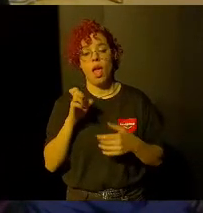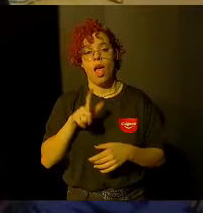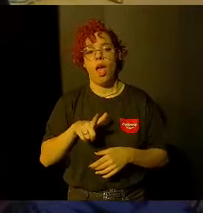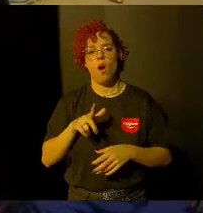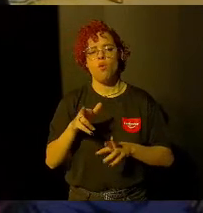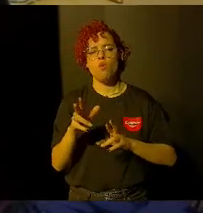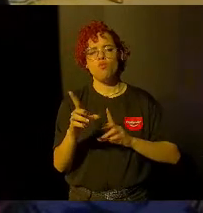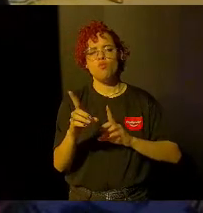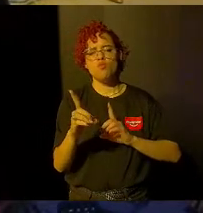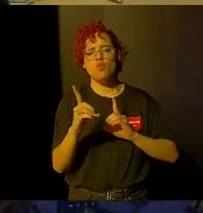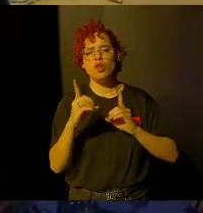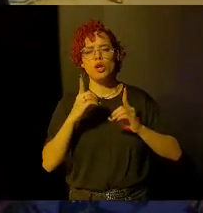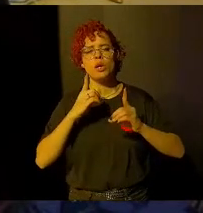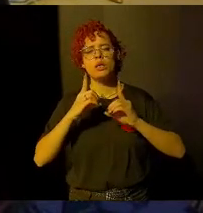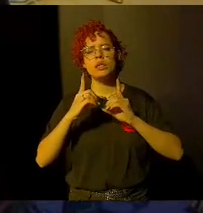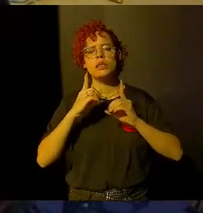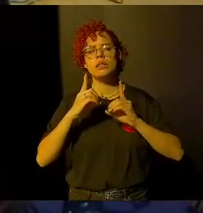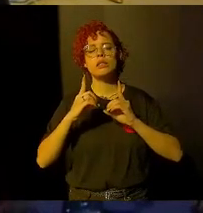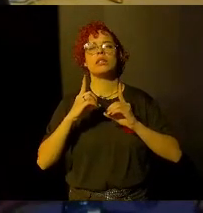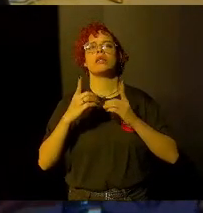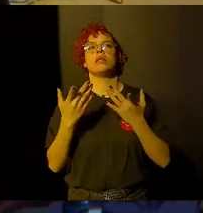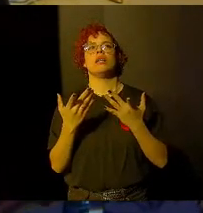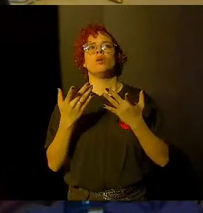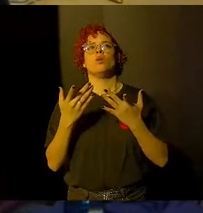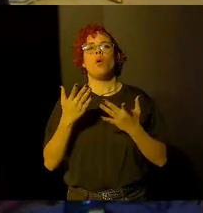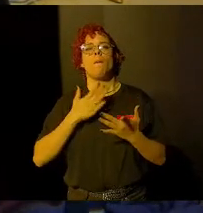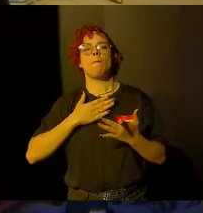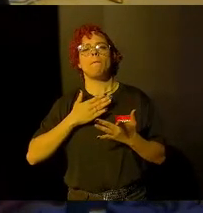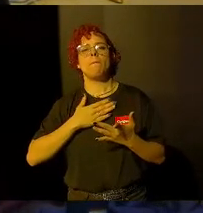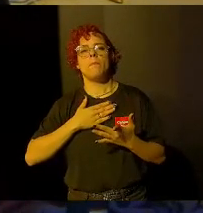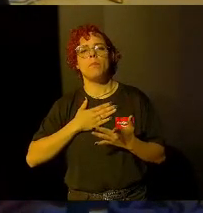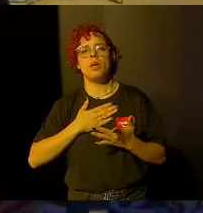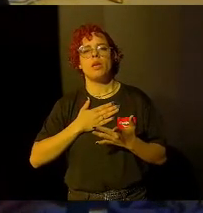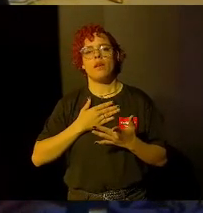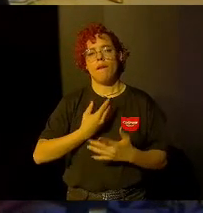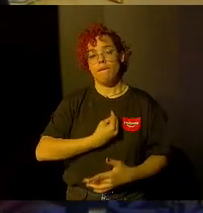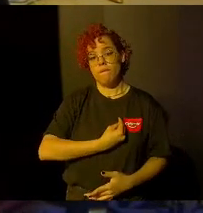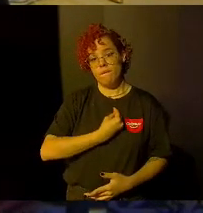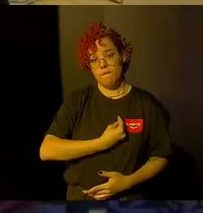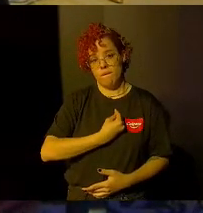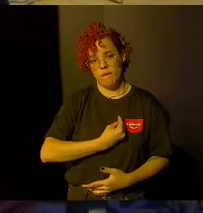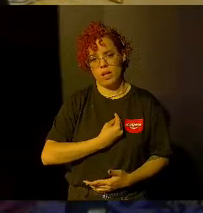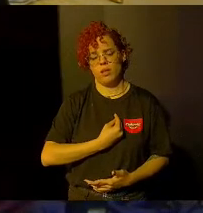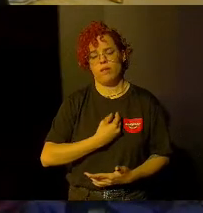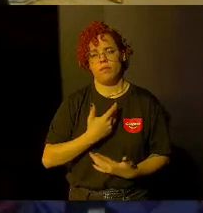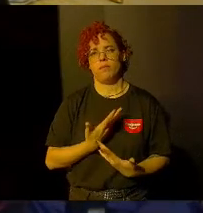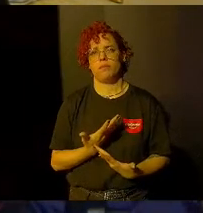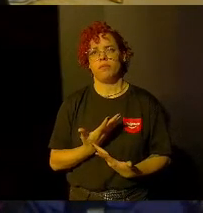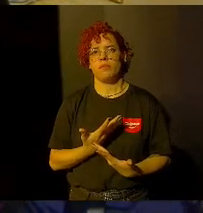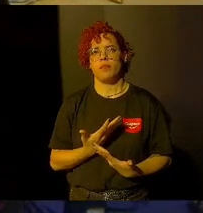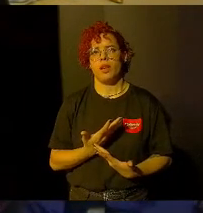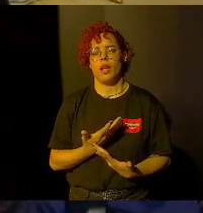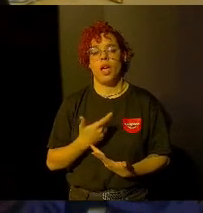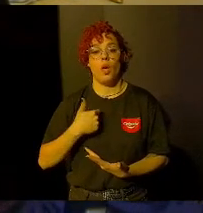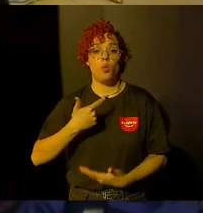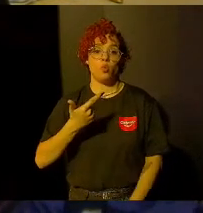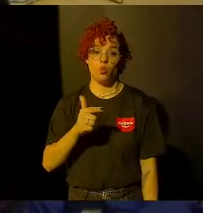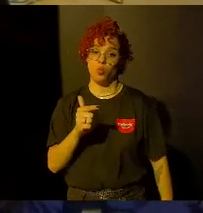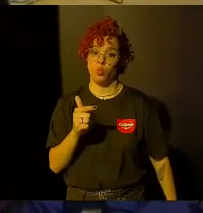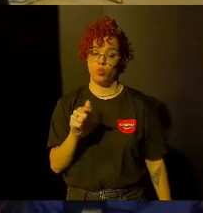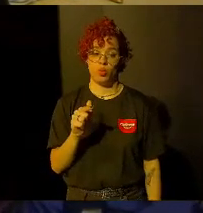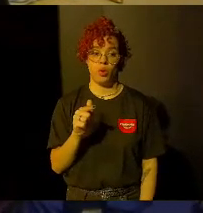a resposta que foi dada está aqui nesse livro de modo que eu não tive nenhuma outra